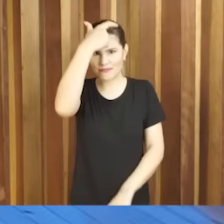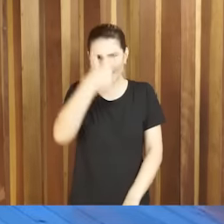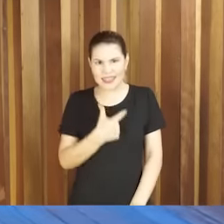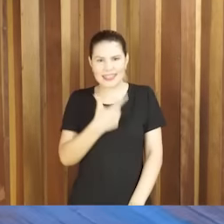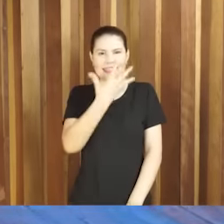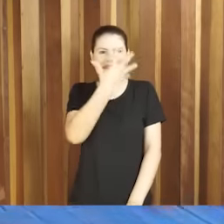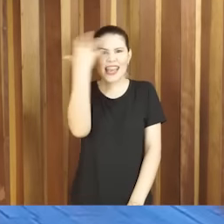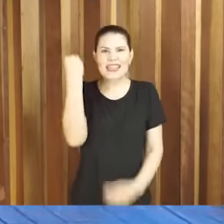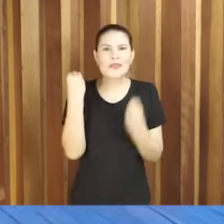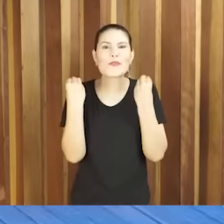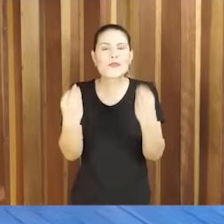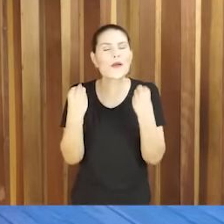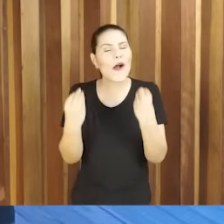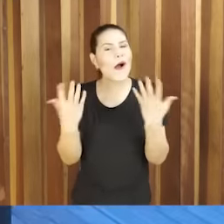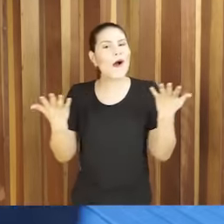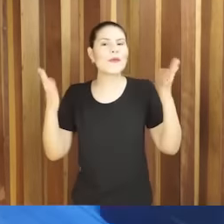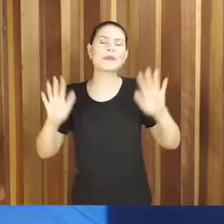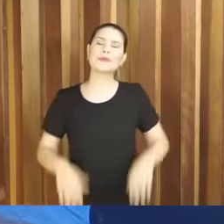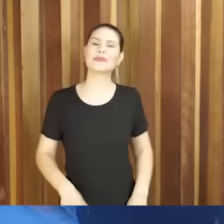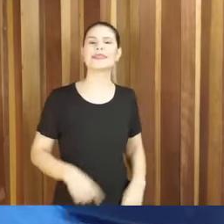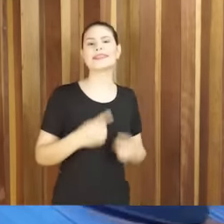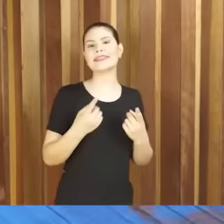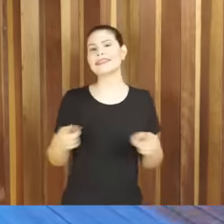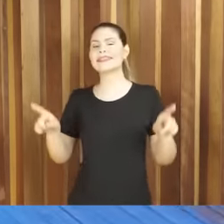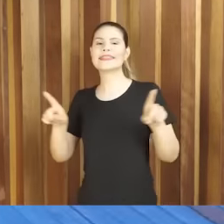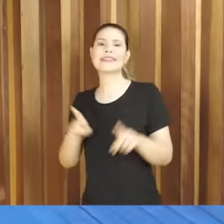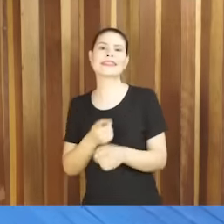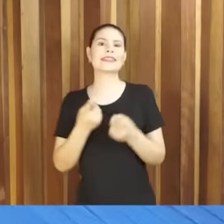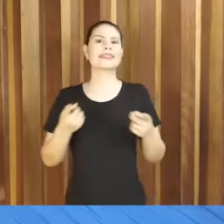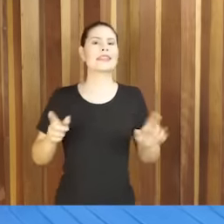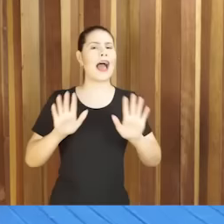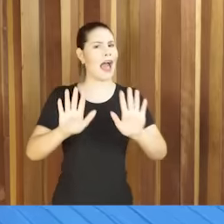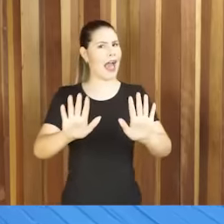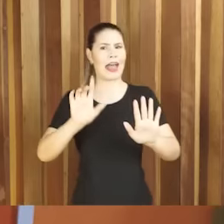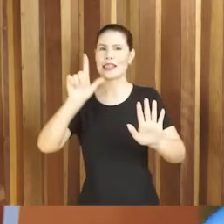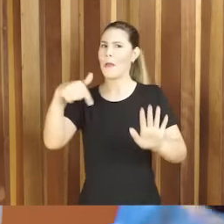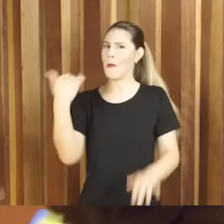que você já me esqueceu.